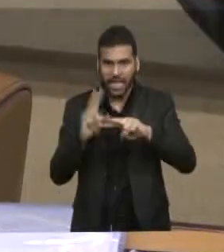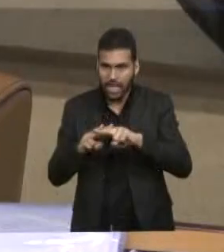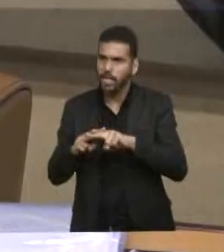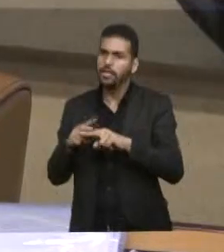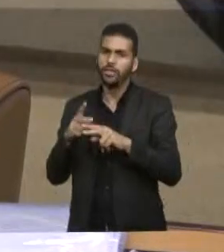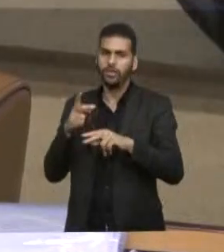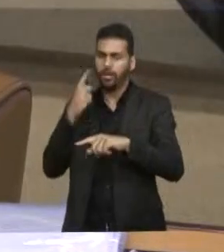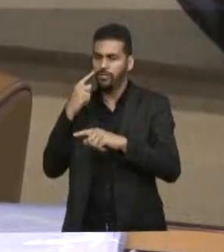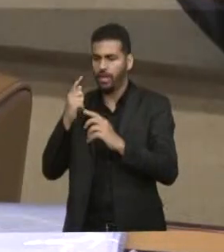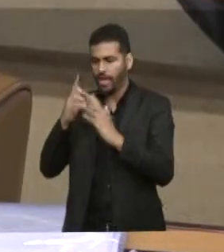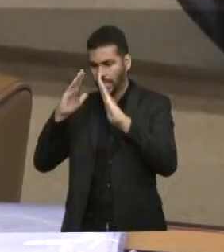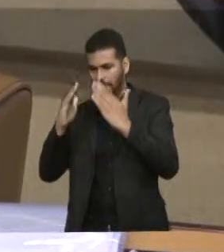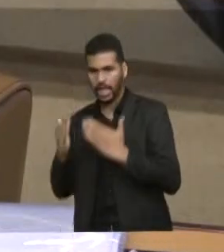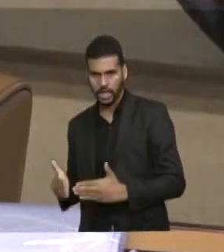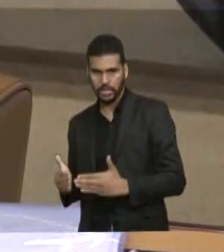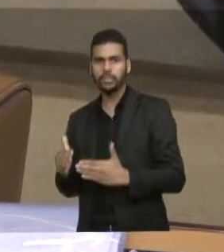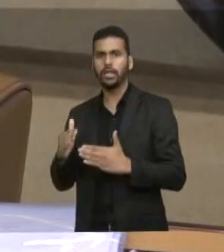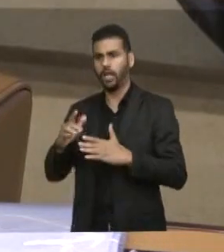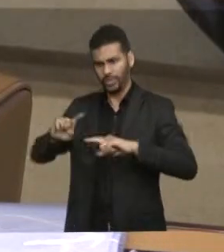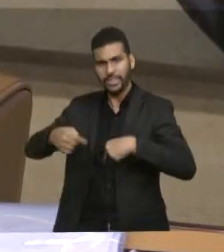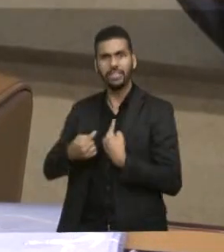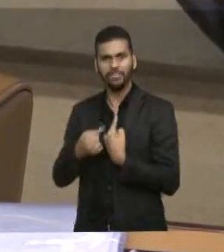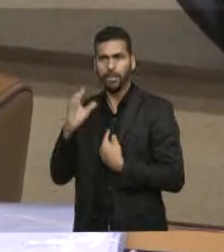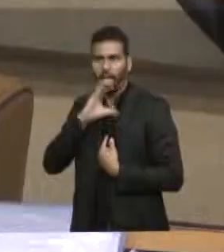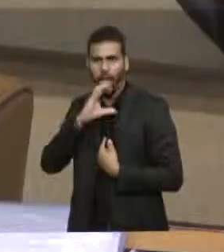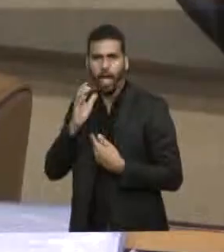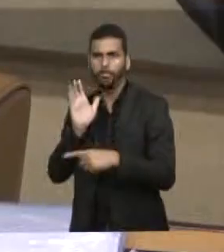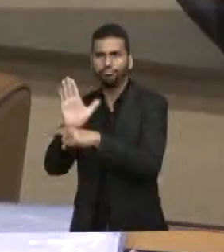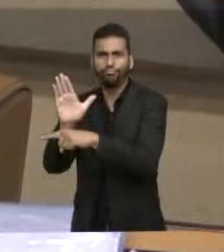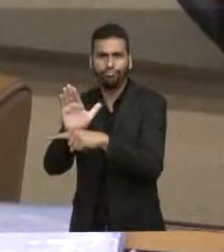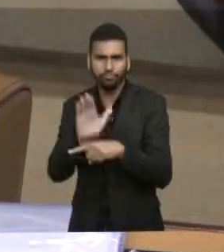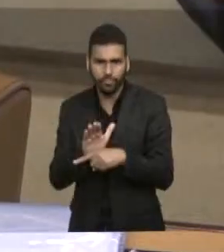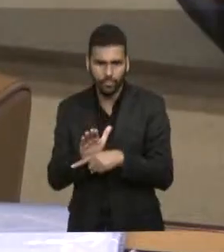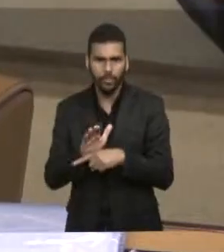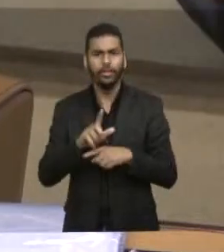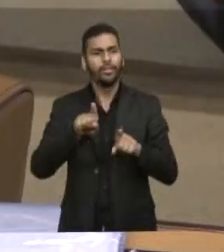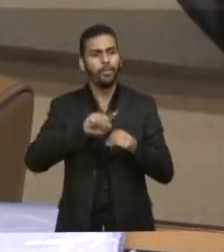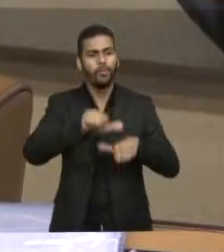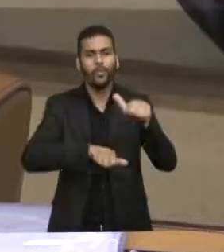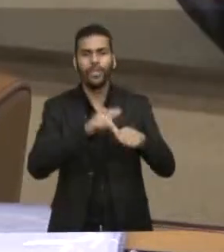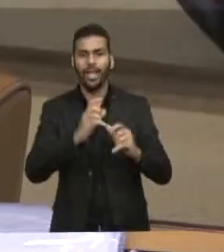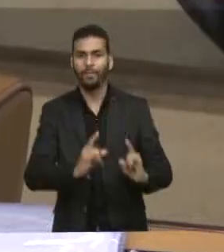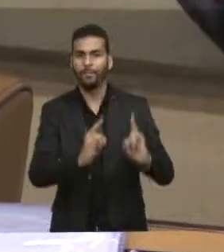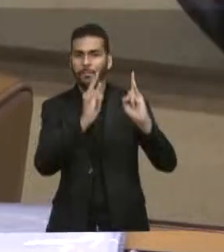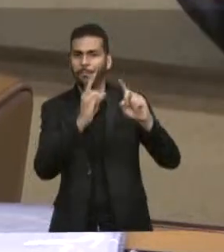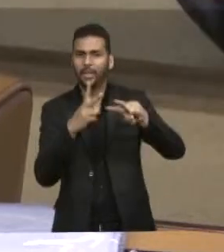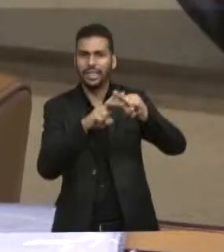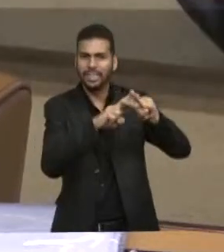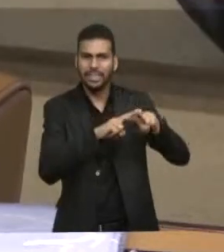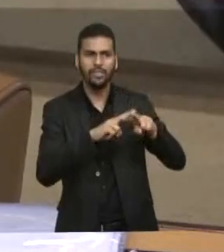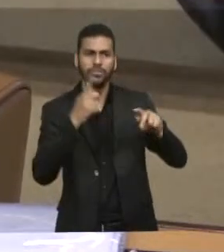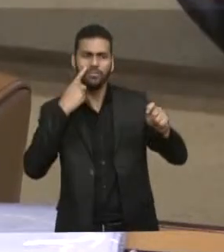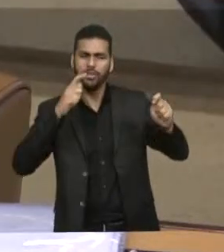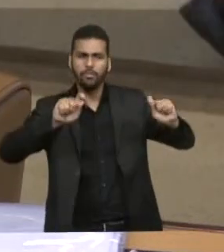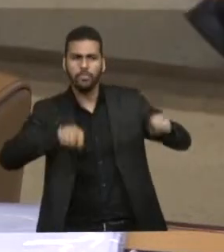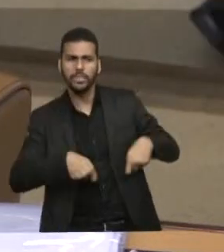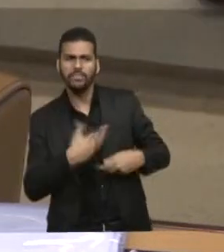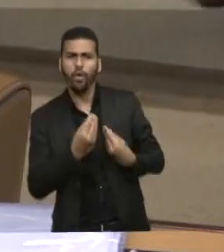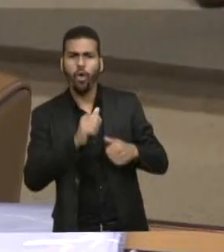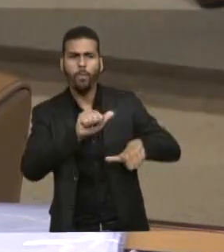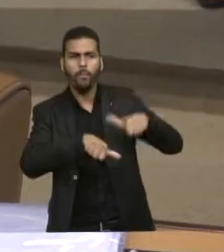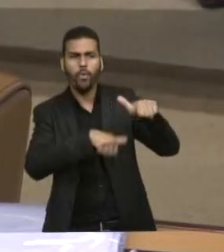de Minimizar as condições dentro de um pensamento de possibilidades de um pensamento de